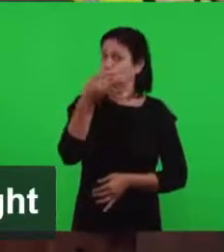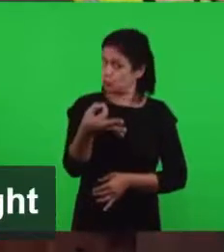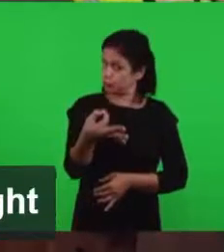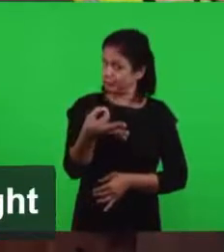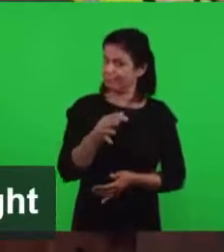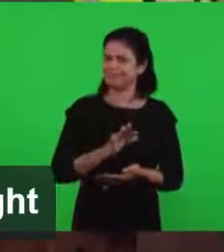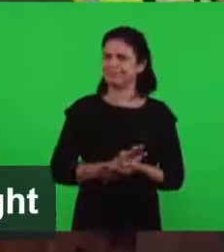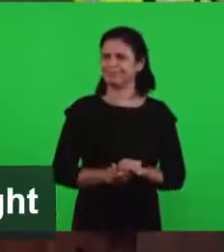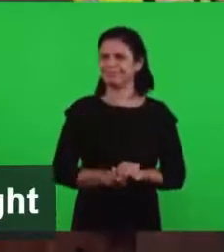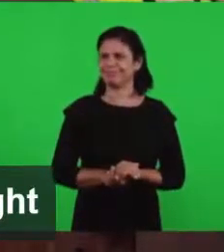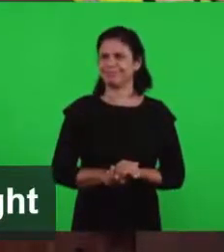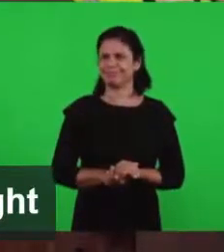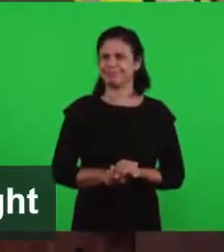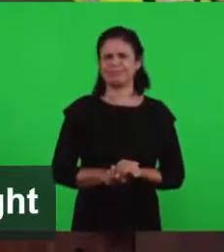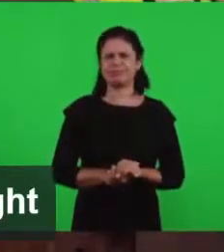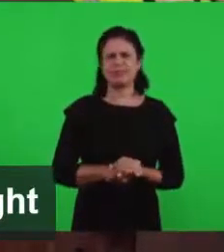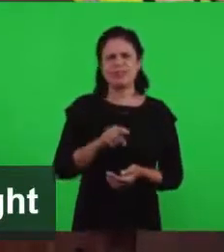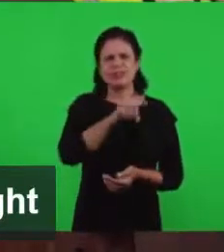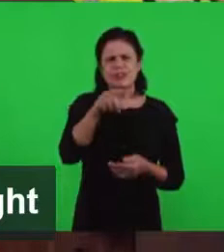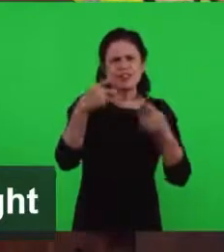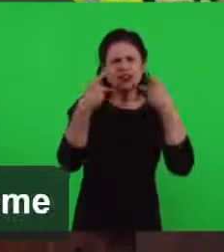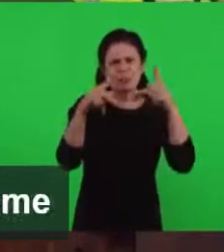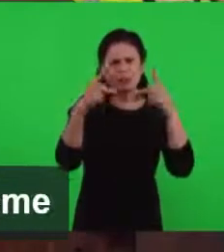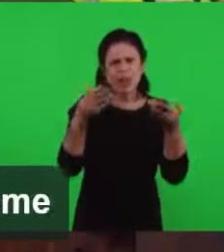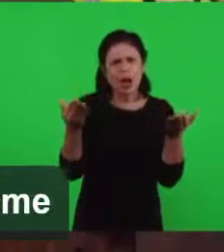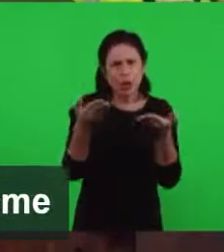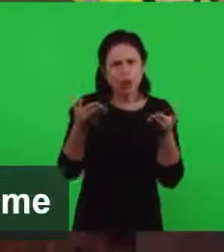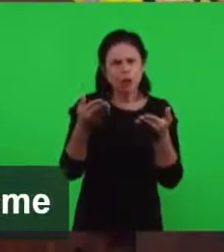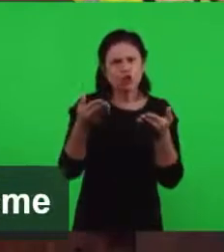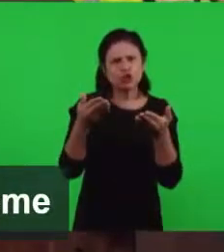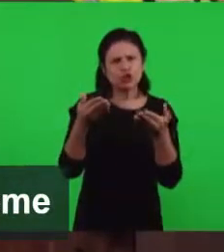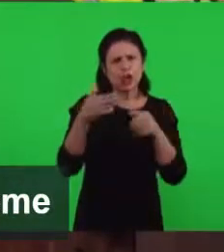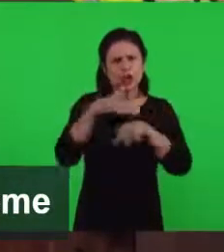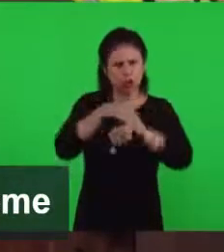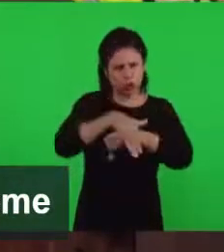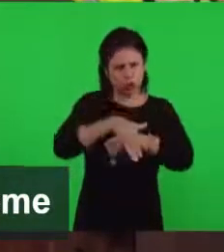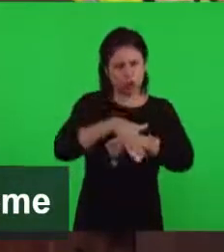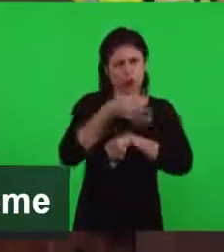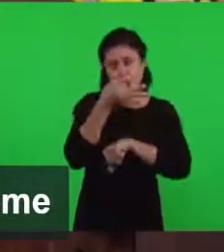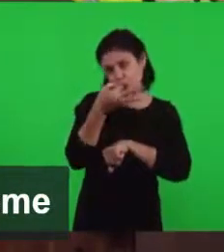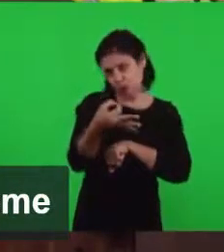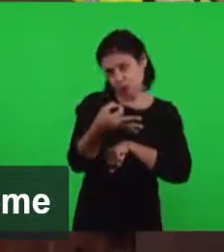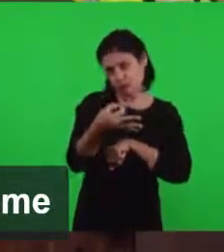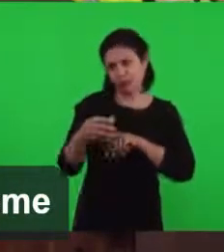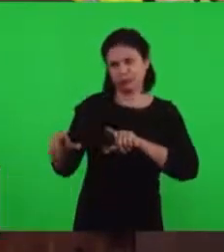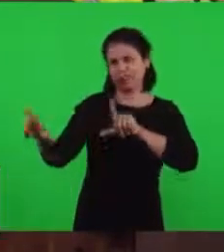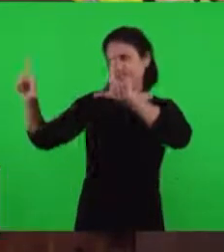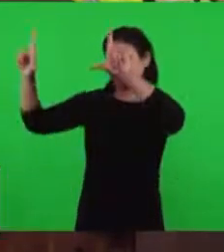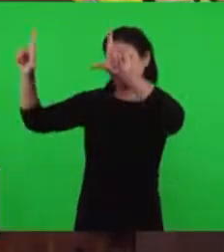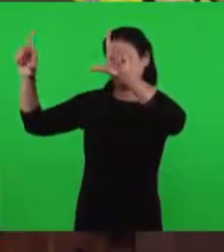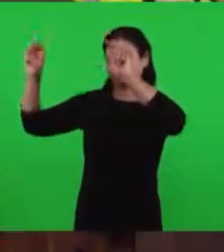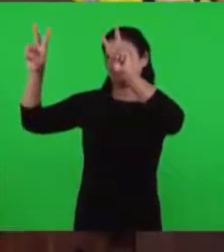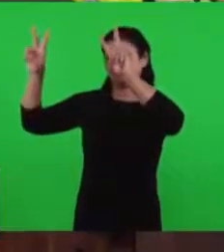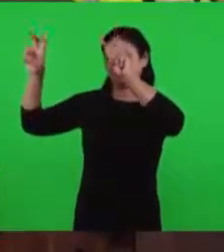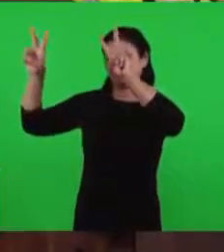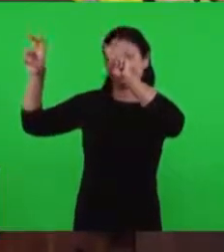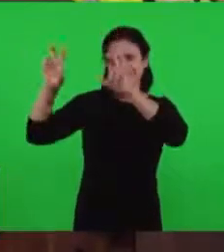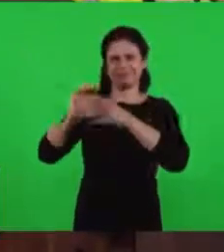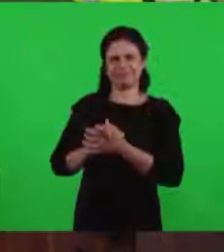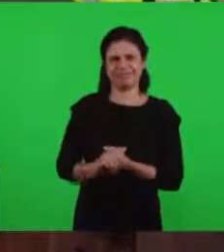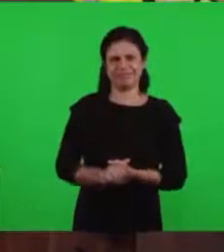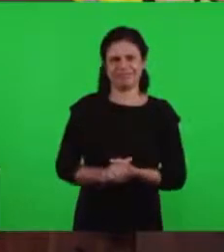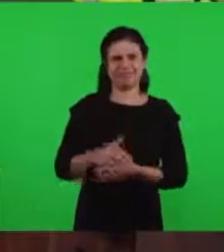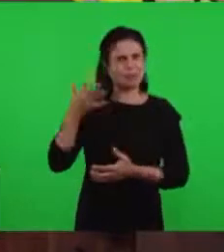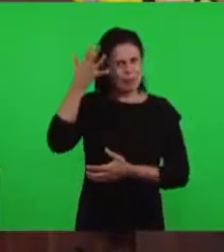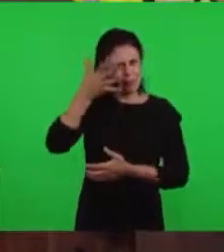o culto da noite para a mensagem da noite já está pronto o tema dessa noite a